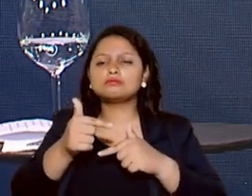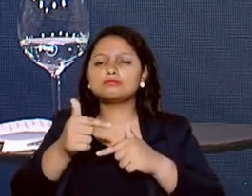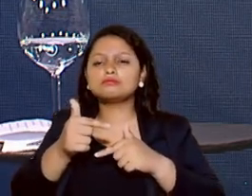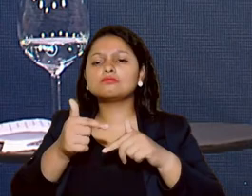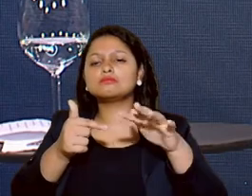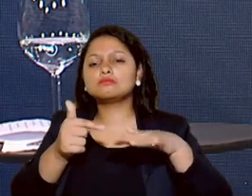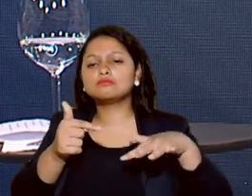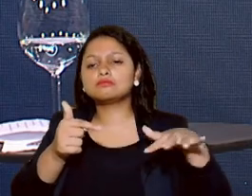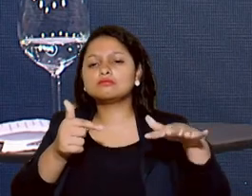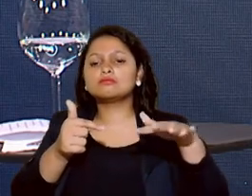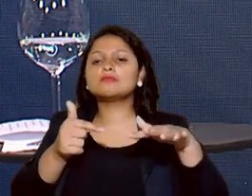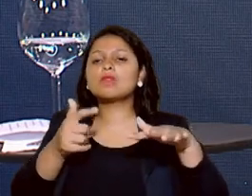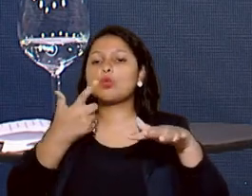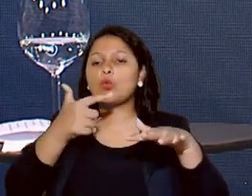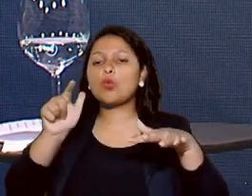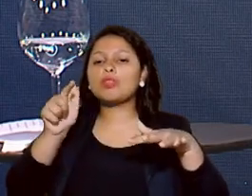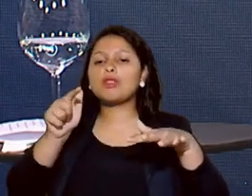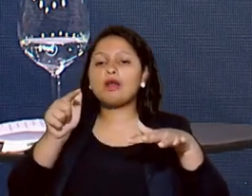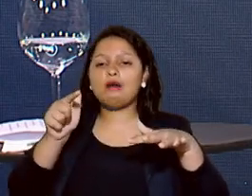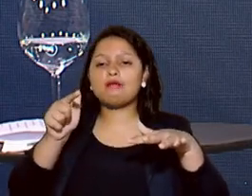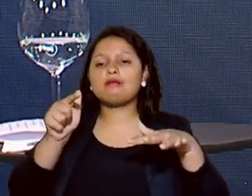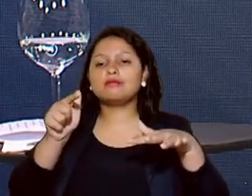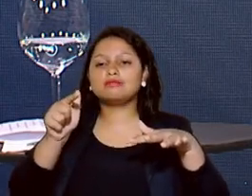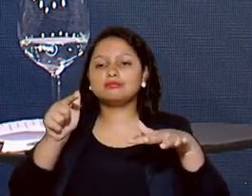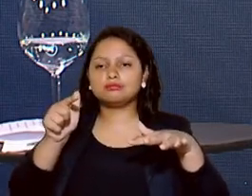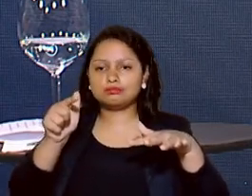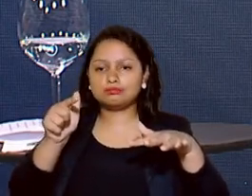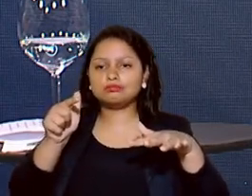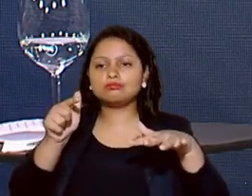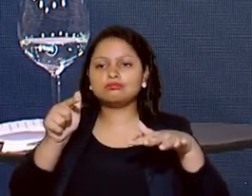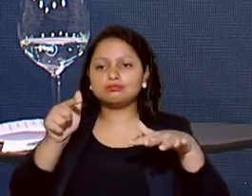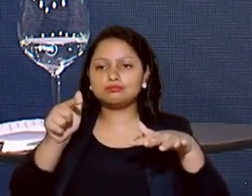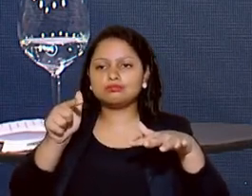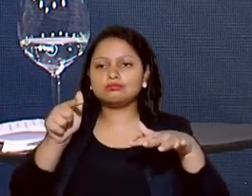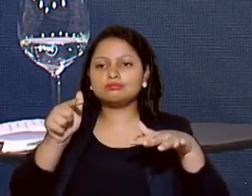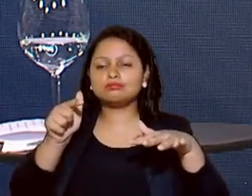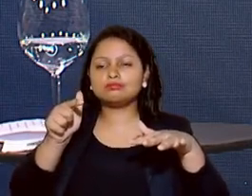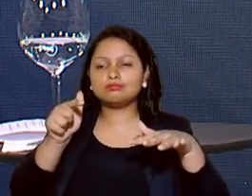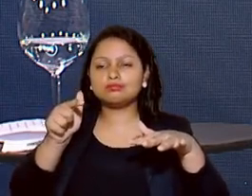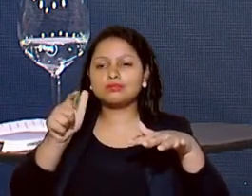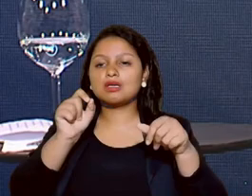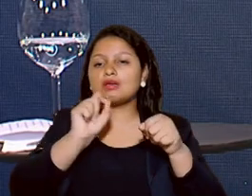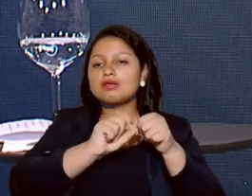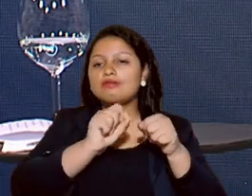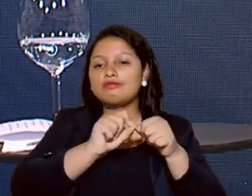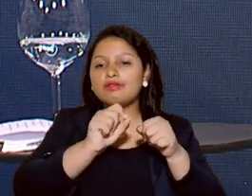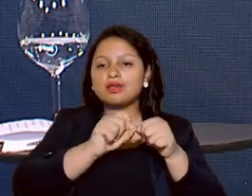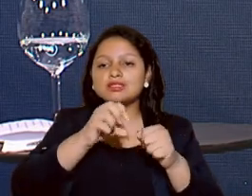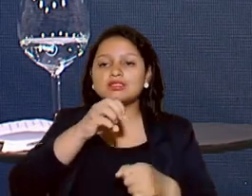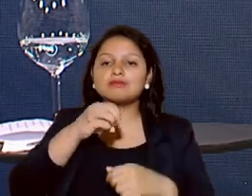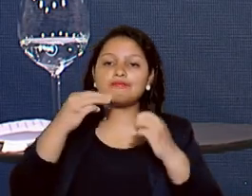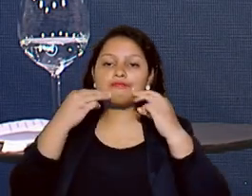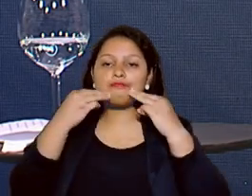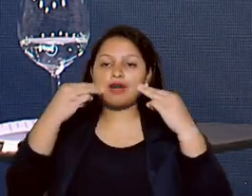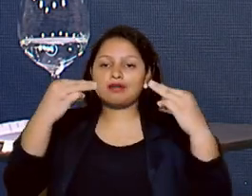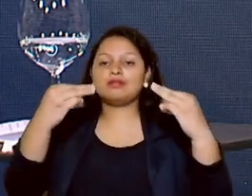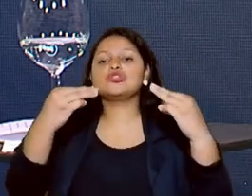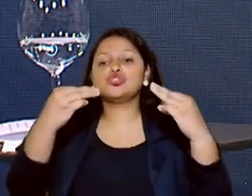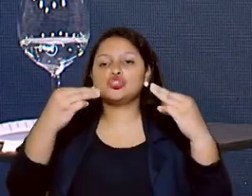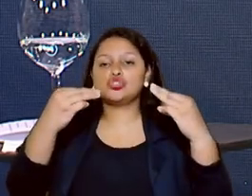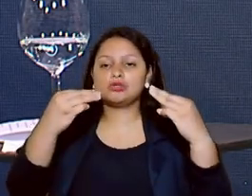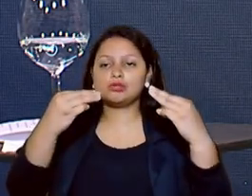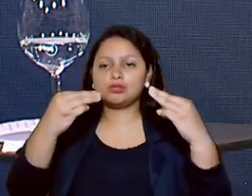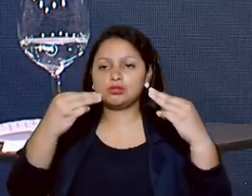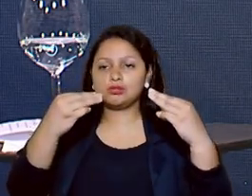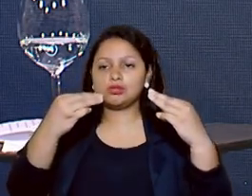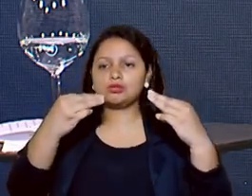tem outro oceano que vem da turma que que faz Marketplace para fornecedores que estão vendo lá o